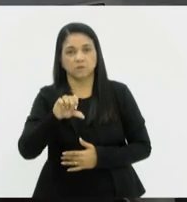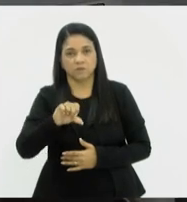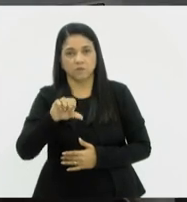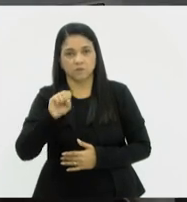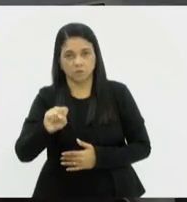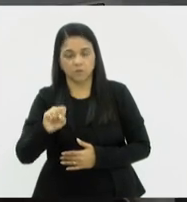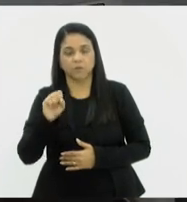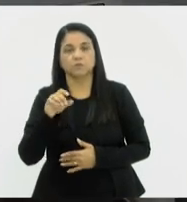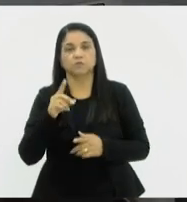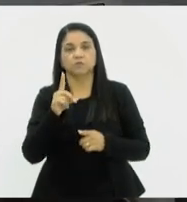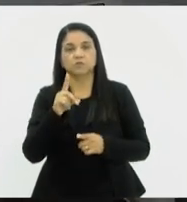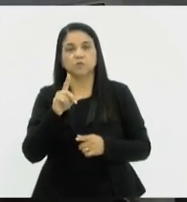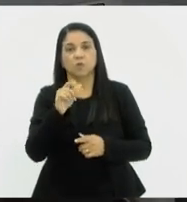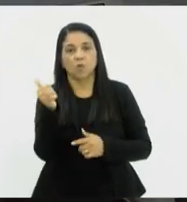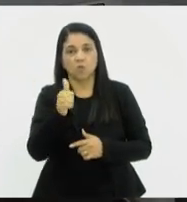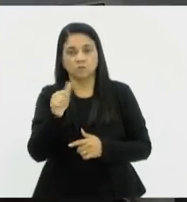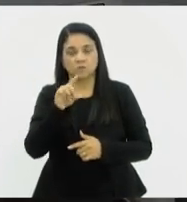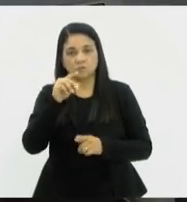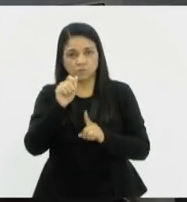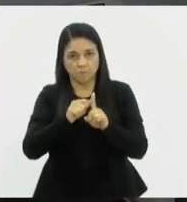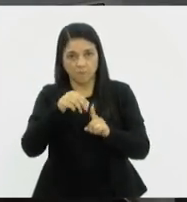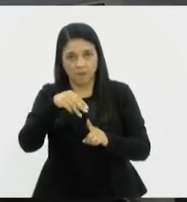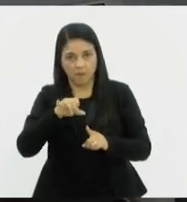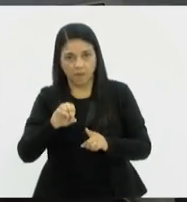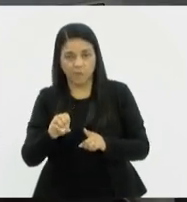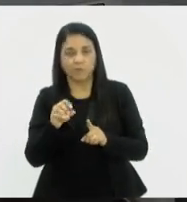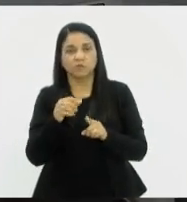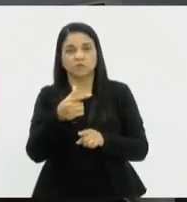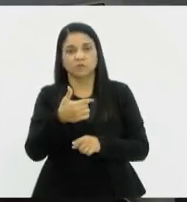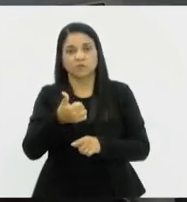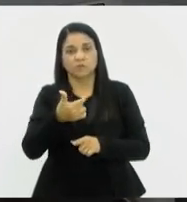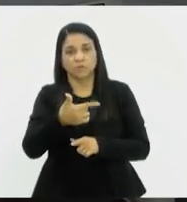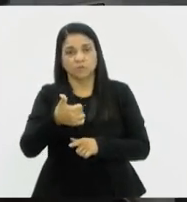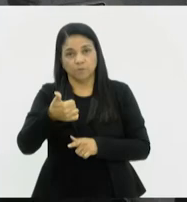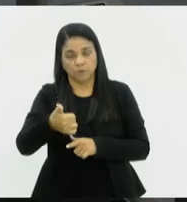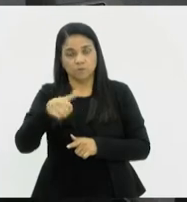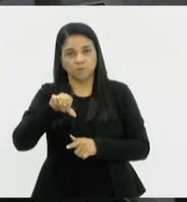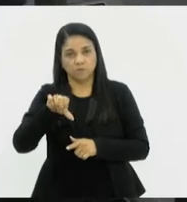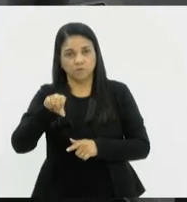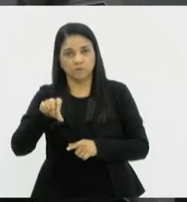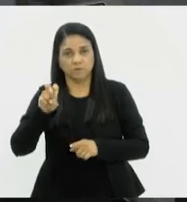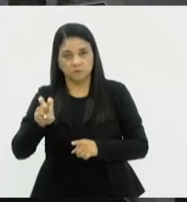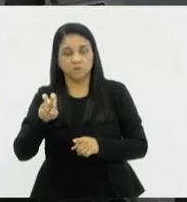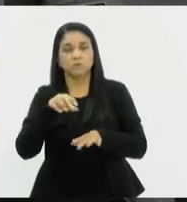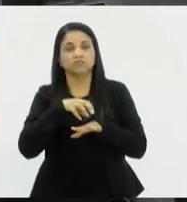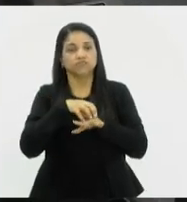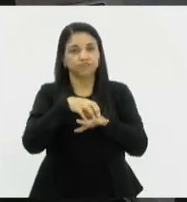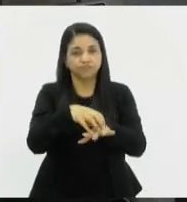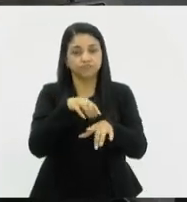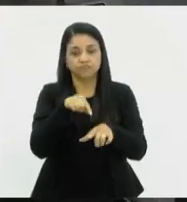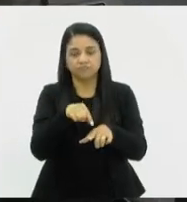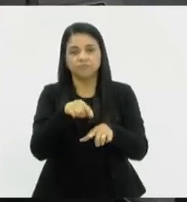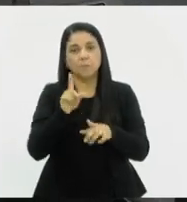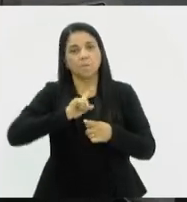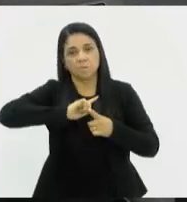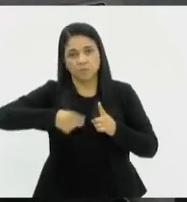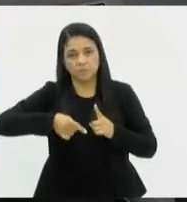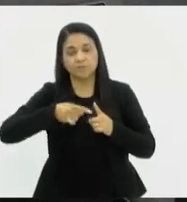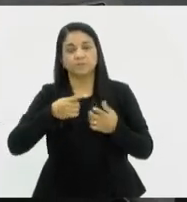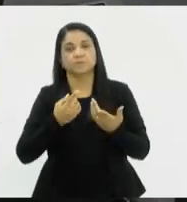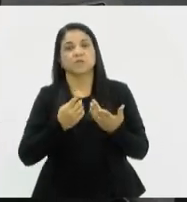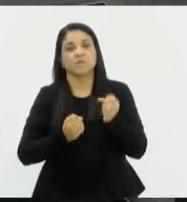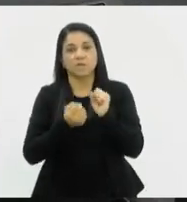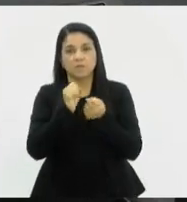de 95, que concede isenção do ICMS nas saídas internas de veículos automotores e de